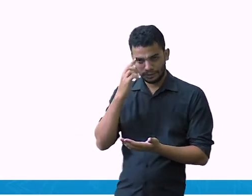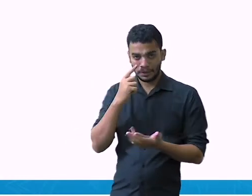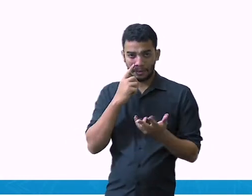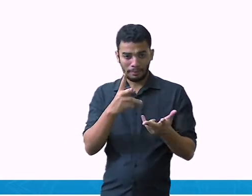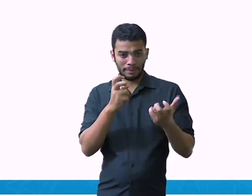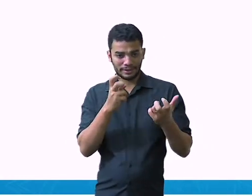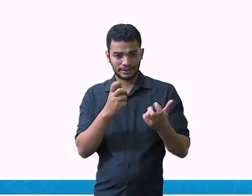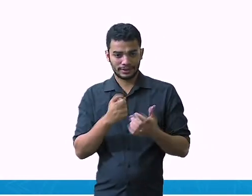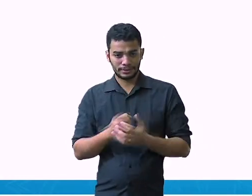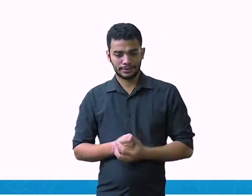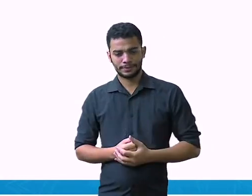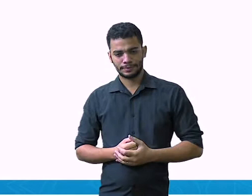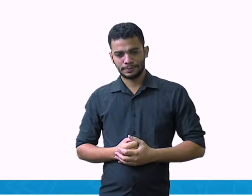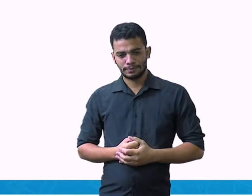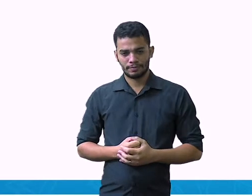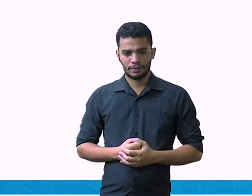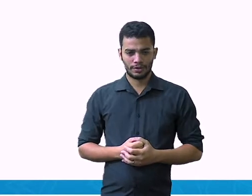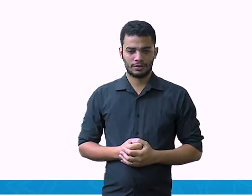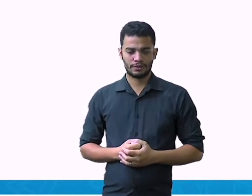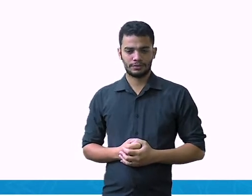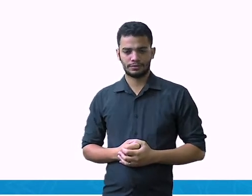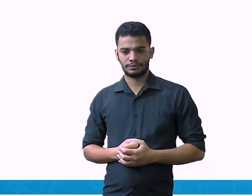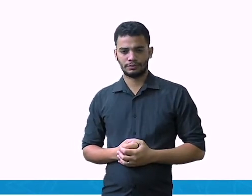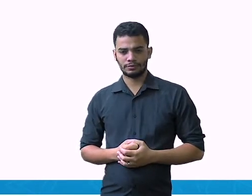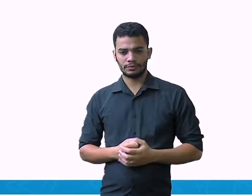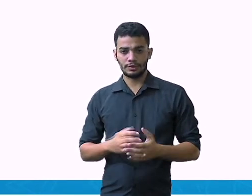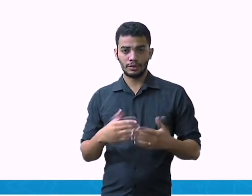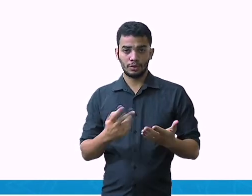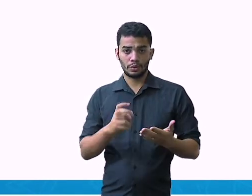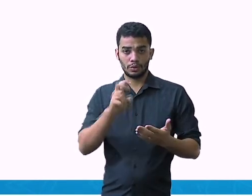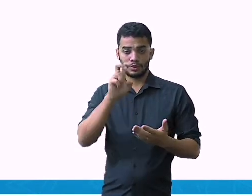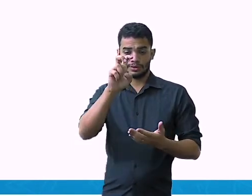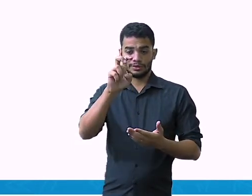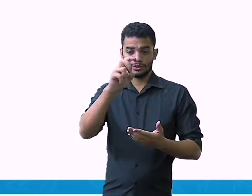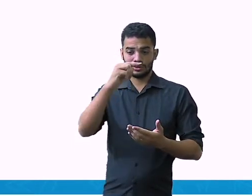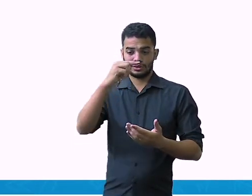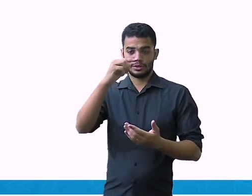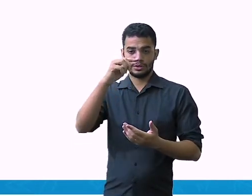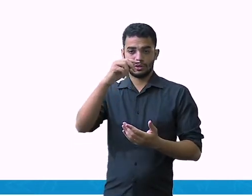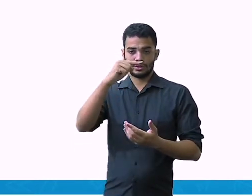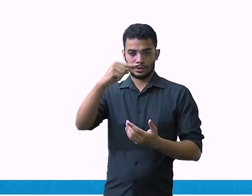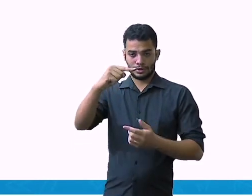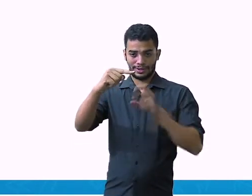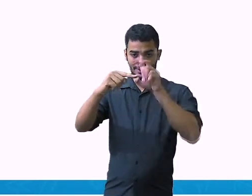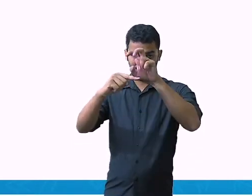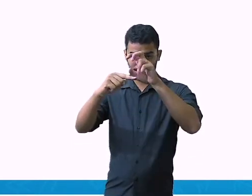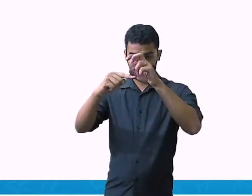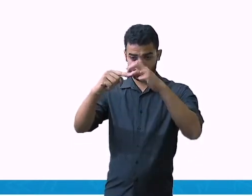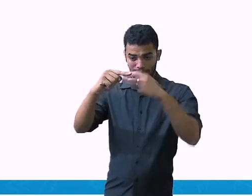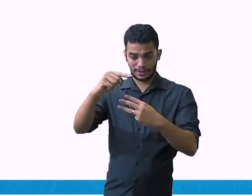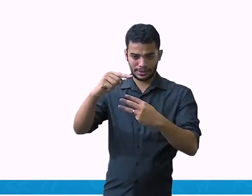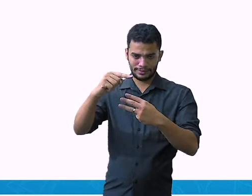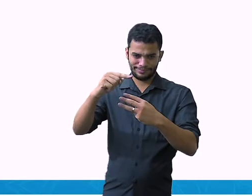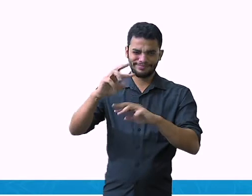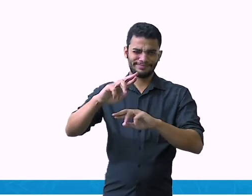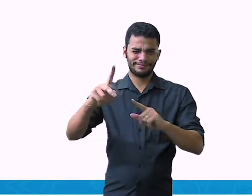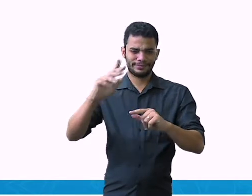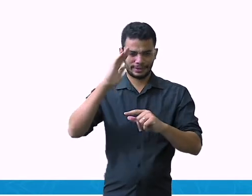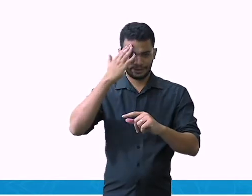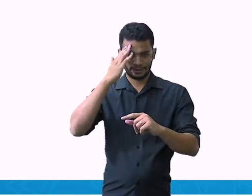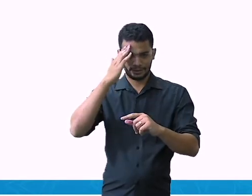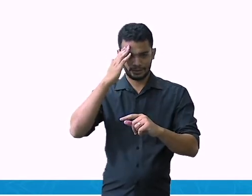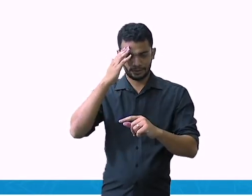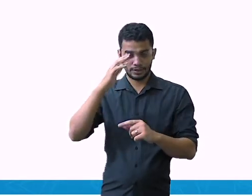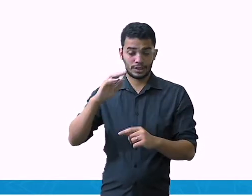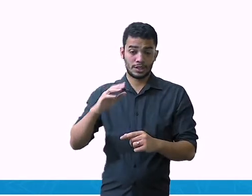2 partes do outro para formar 5. 5 terços. Depois eu tenho 8